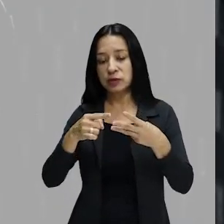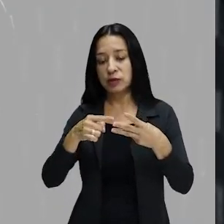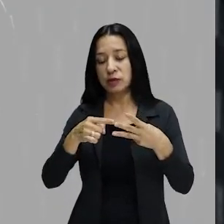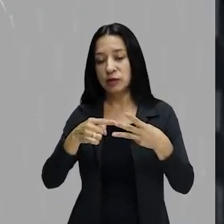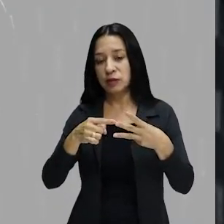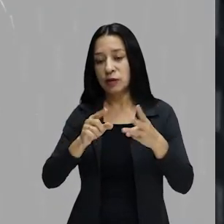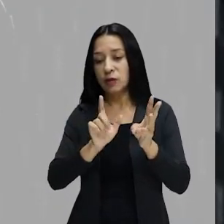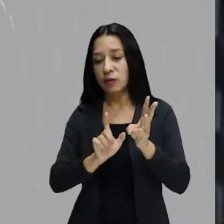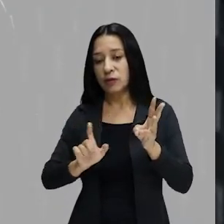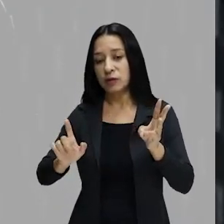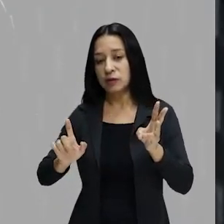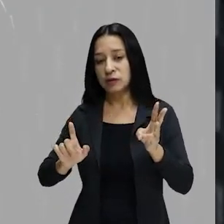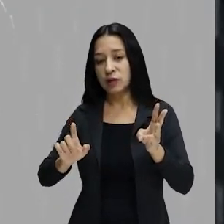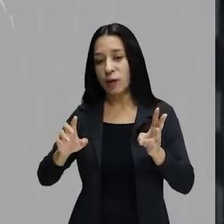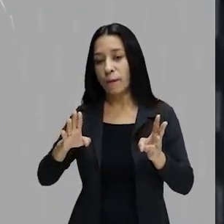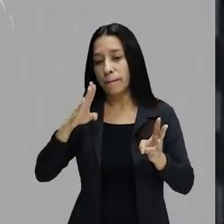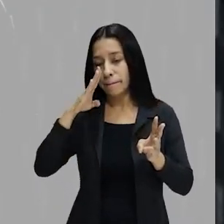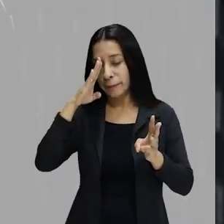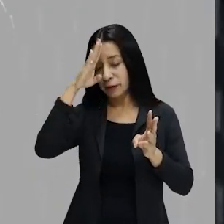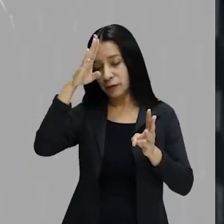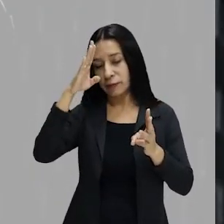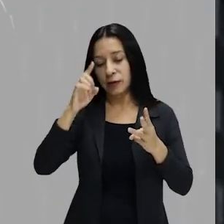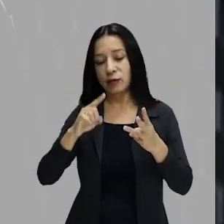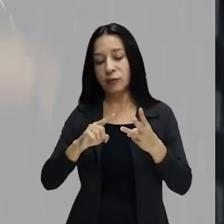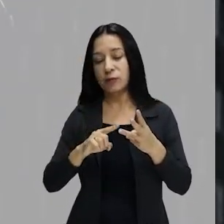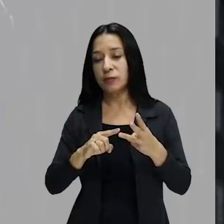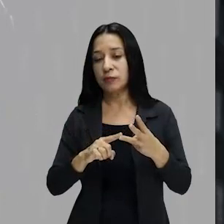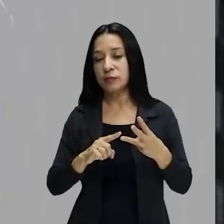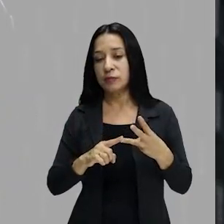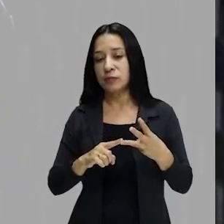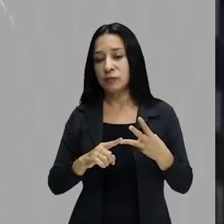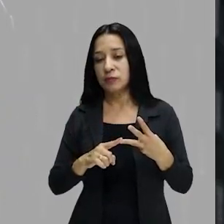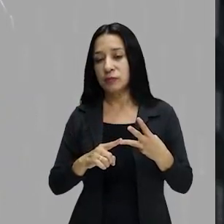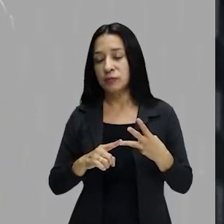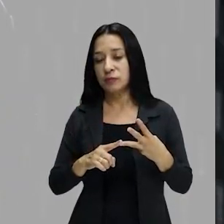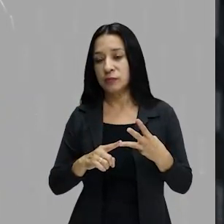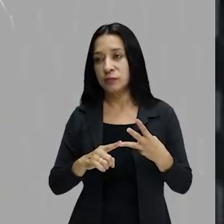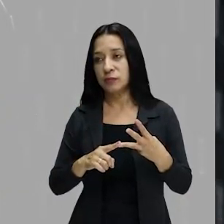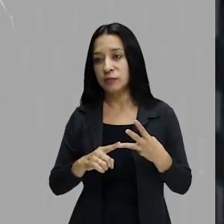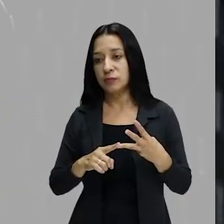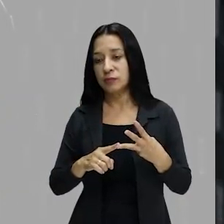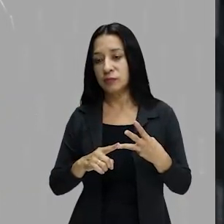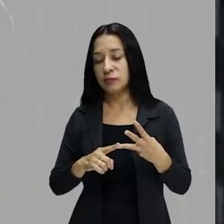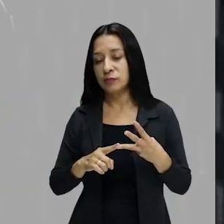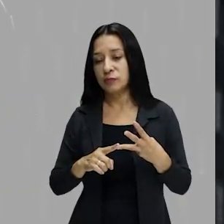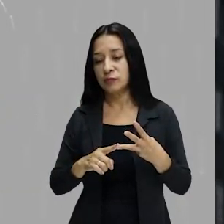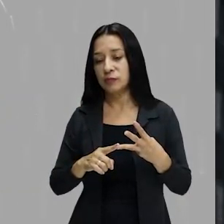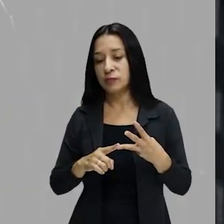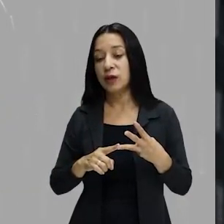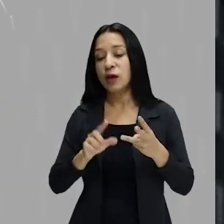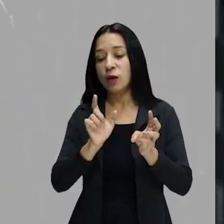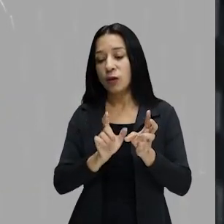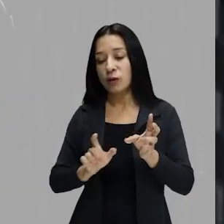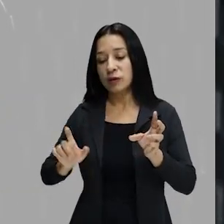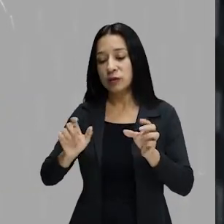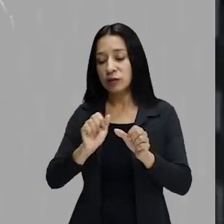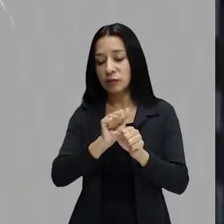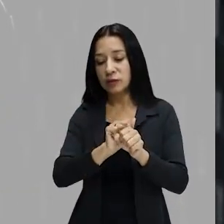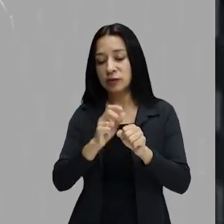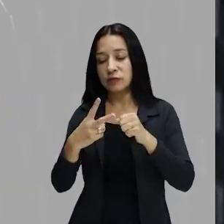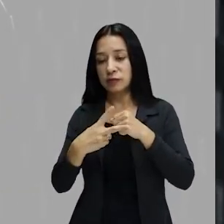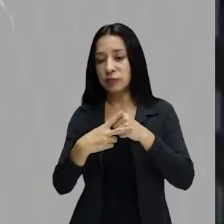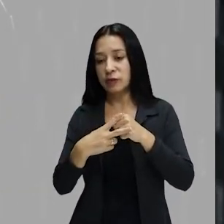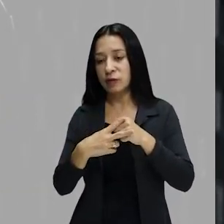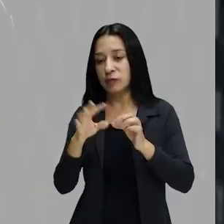principal é quero muito. E a subordinada aqui, ainda que chegue tarde, é adverbial, tá certo? Que